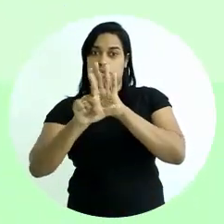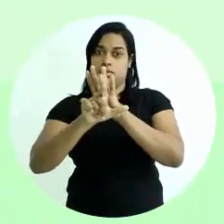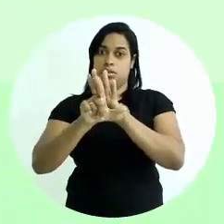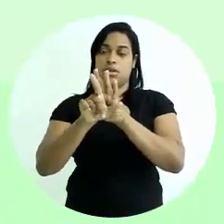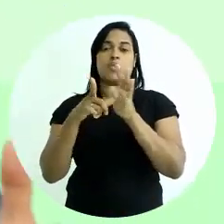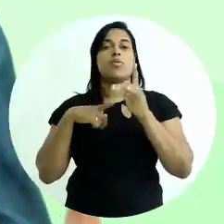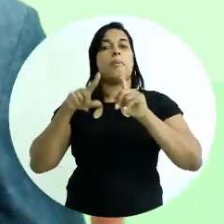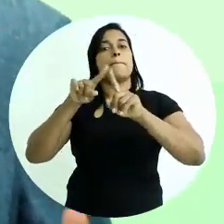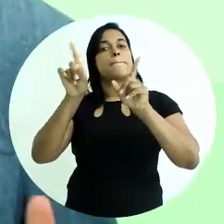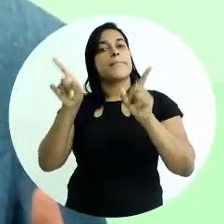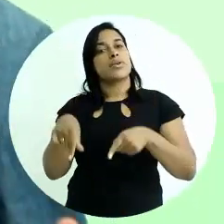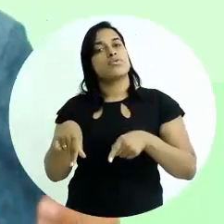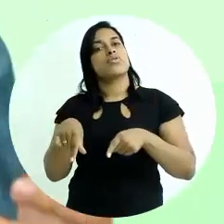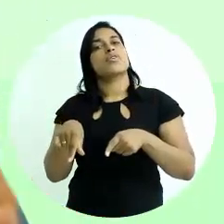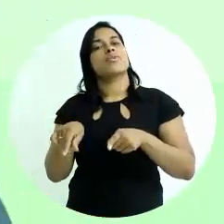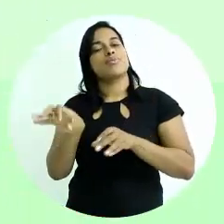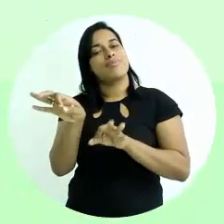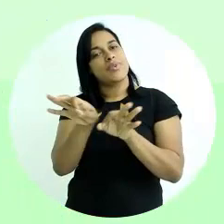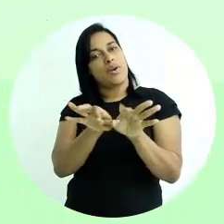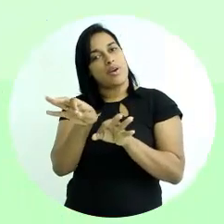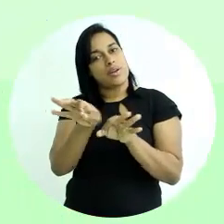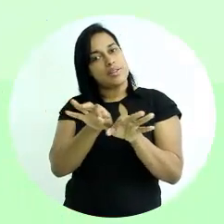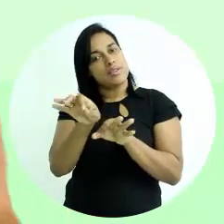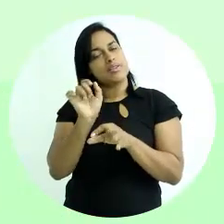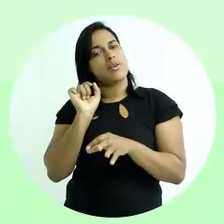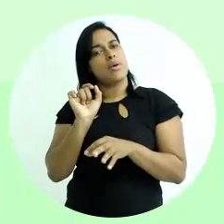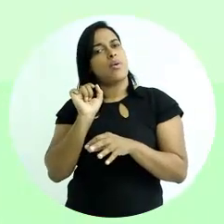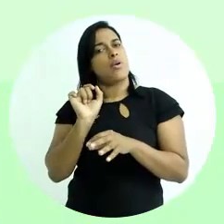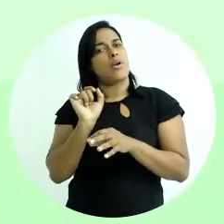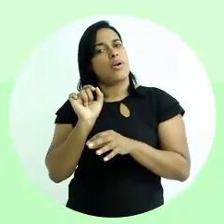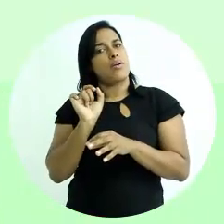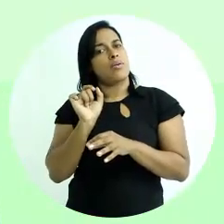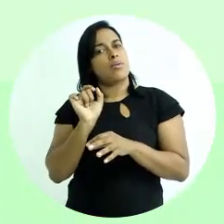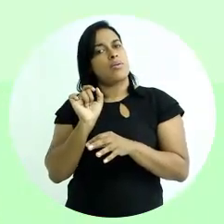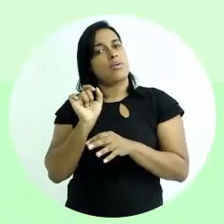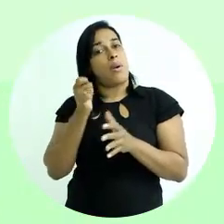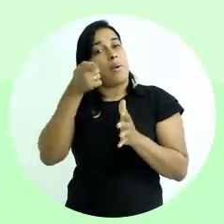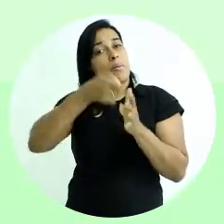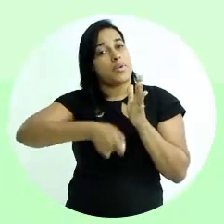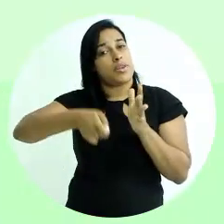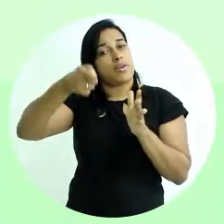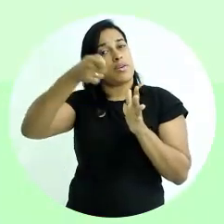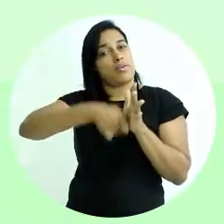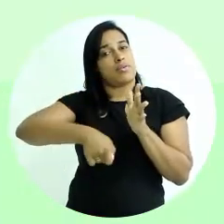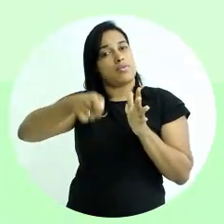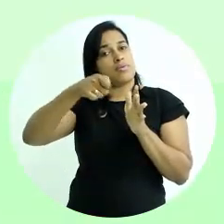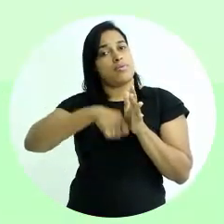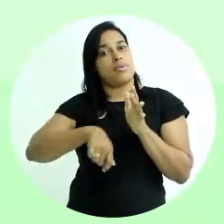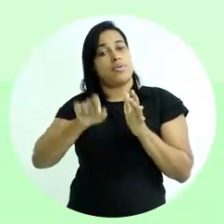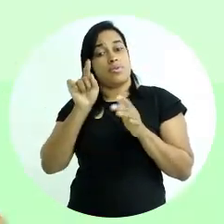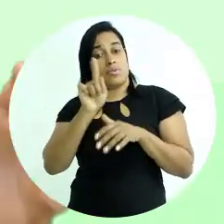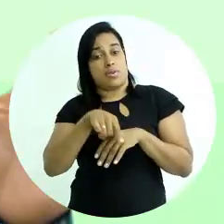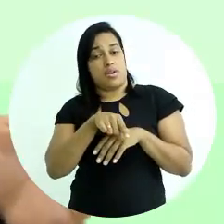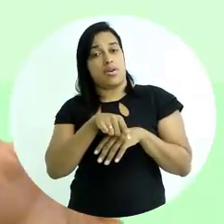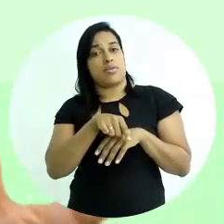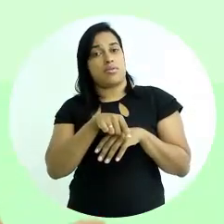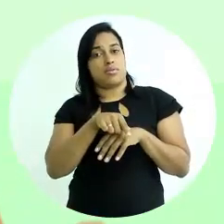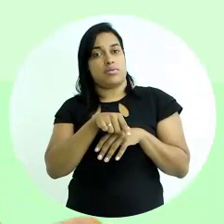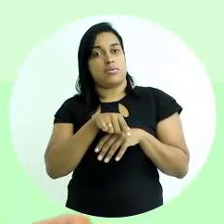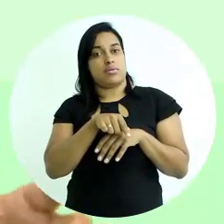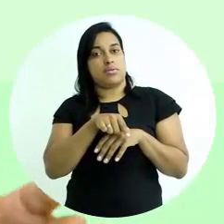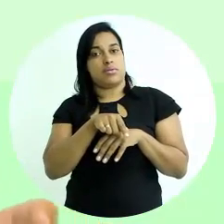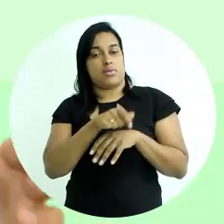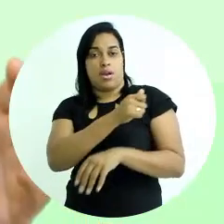veio um projeto construtivista ou seja passa a ser obrigatório que a